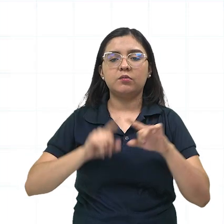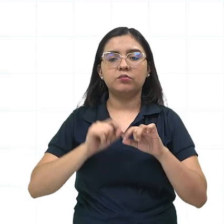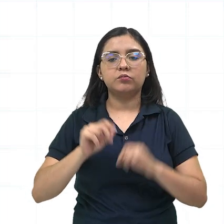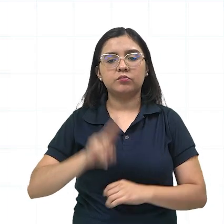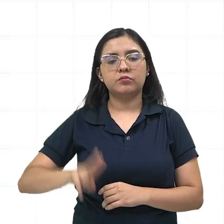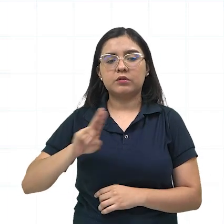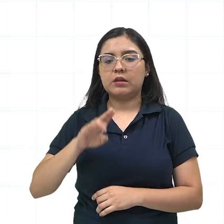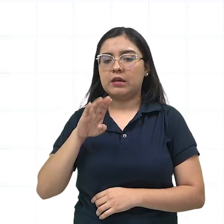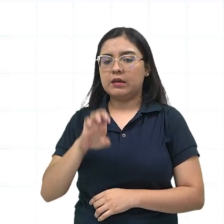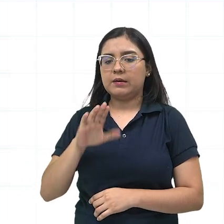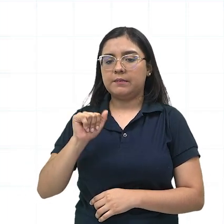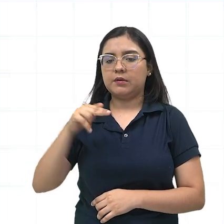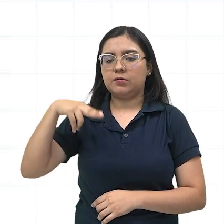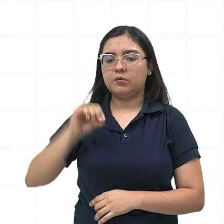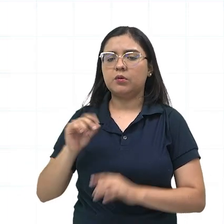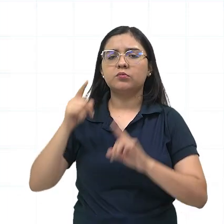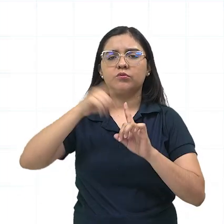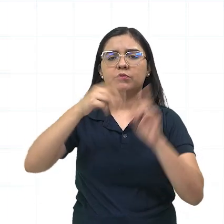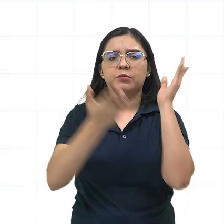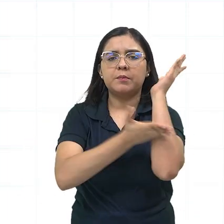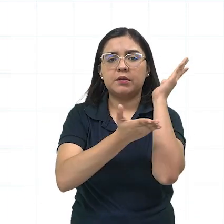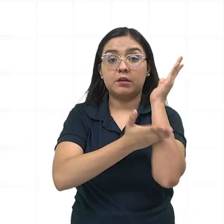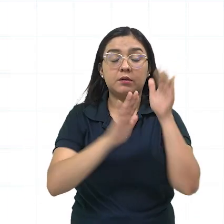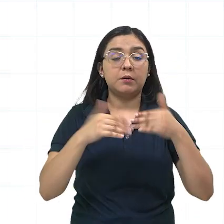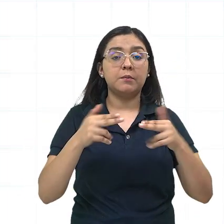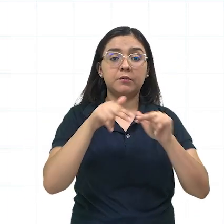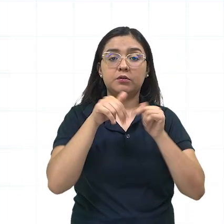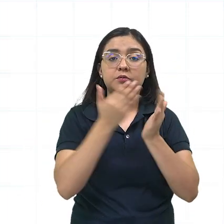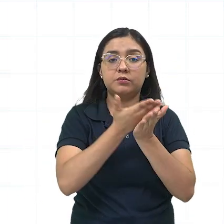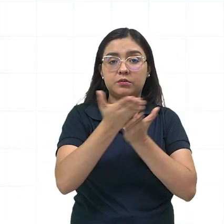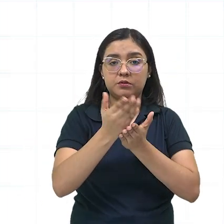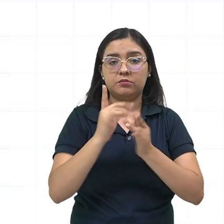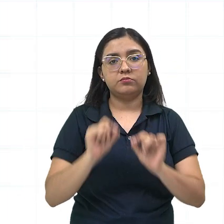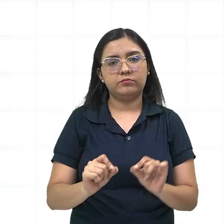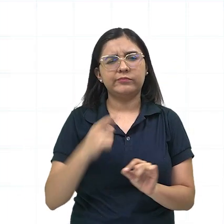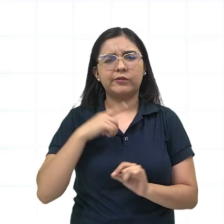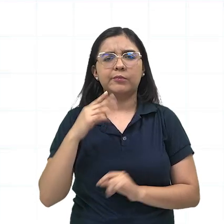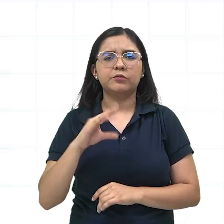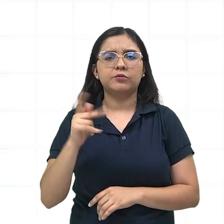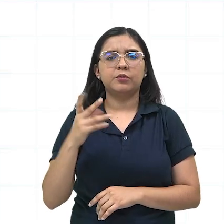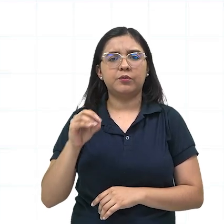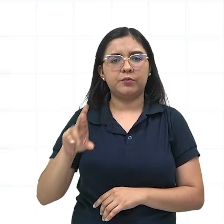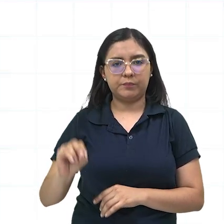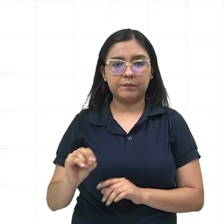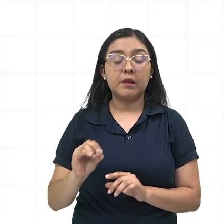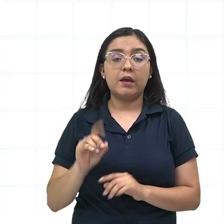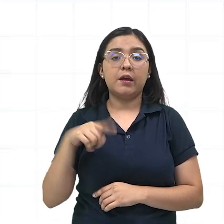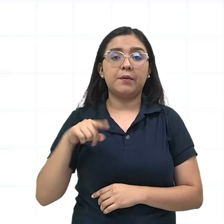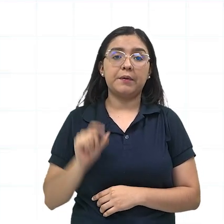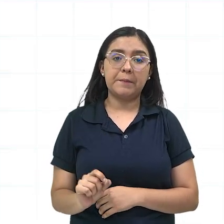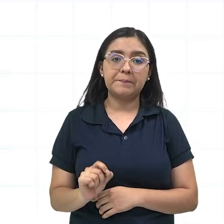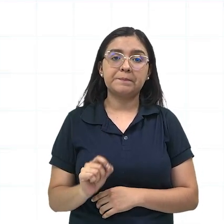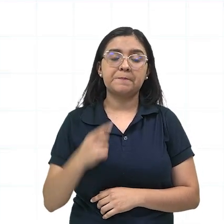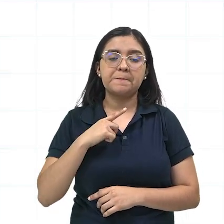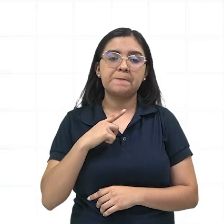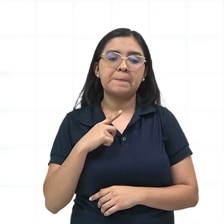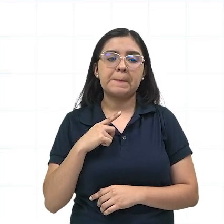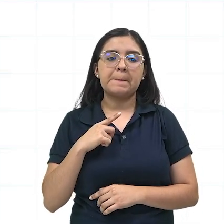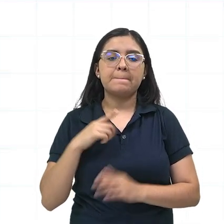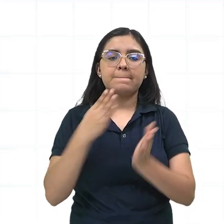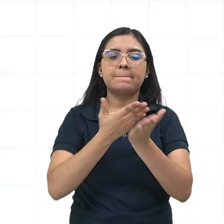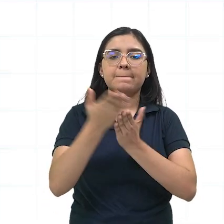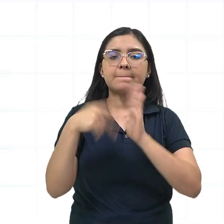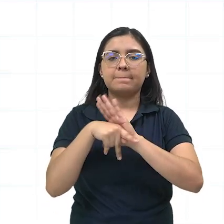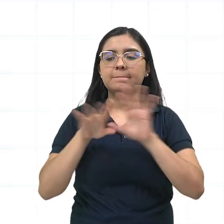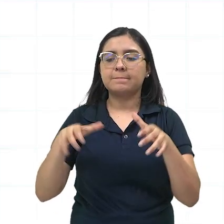que é um tipo de madeira. Por isso que no início, como o choro, a composição